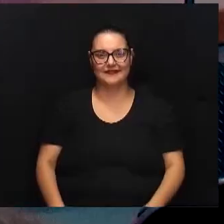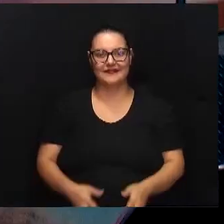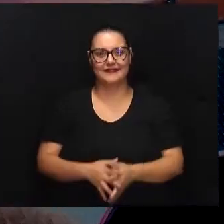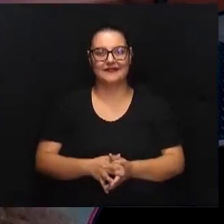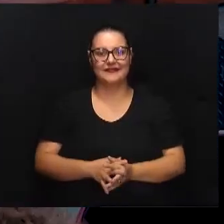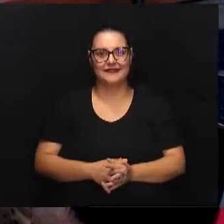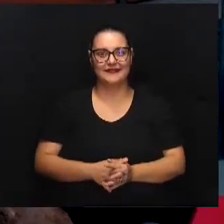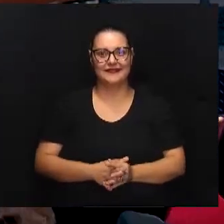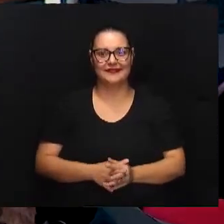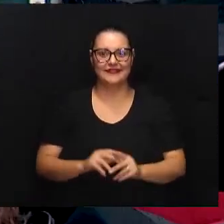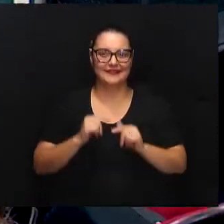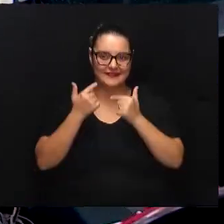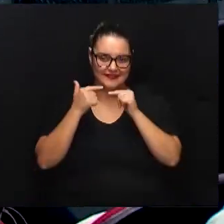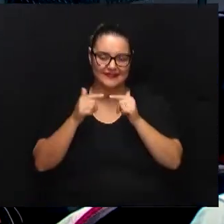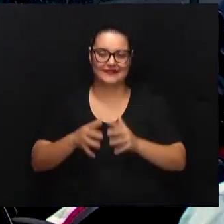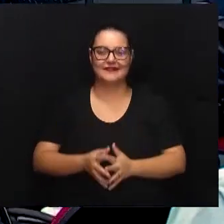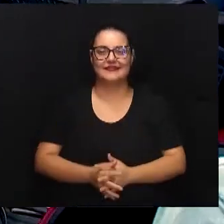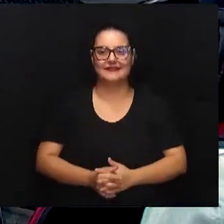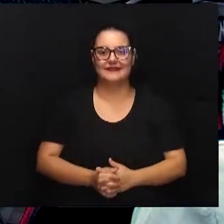assim,